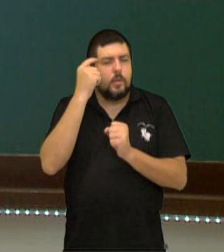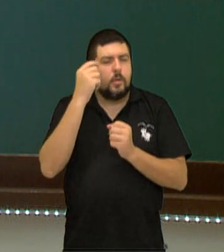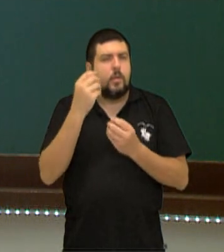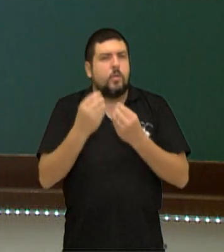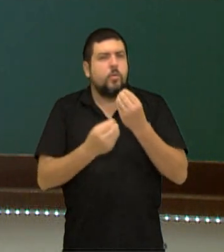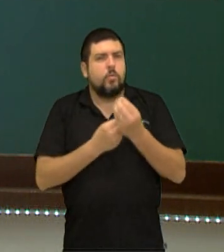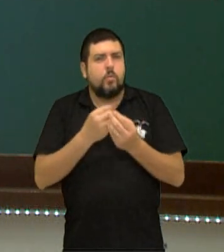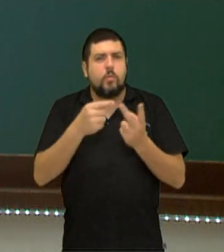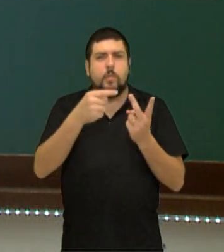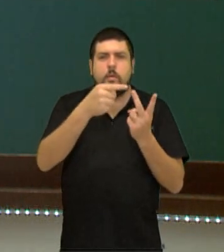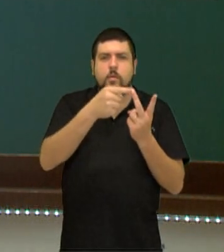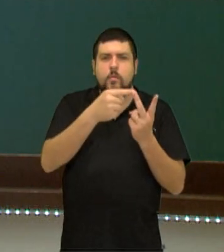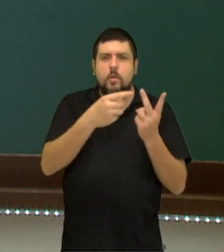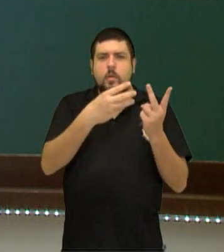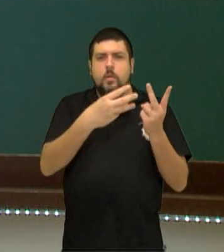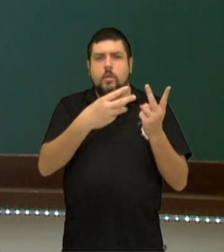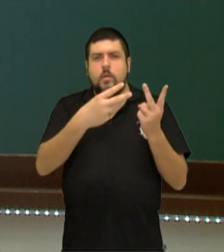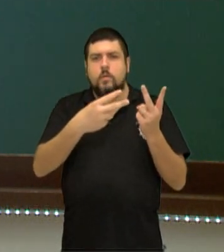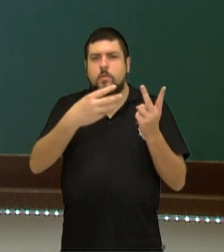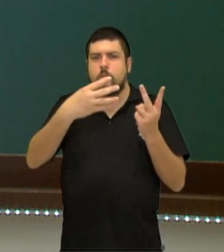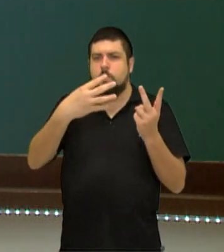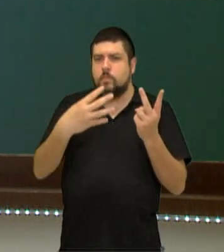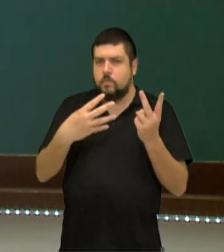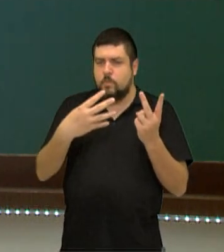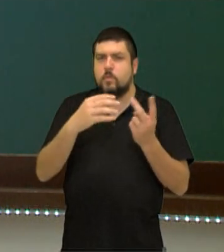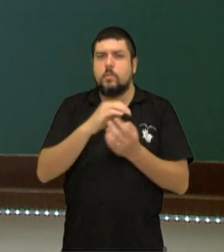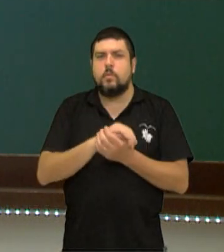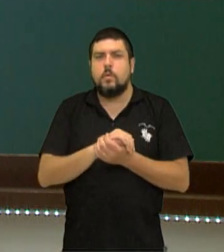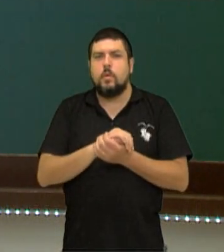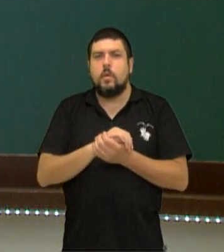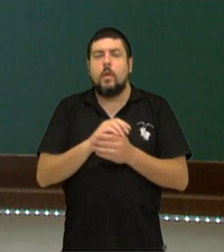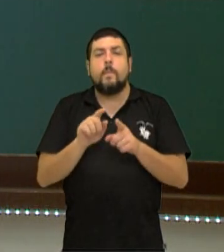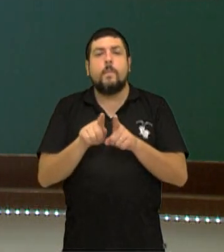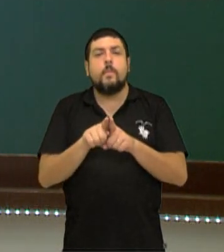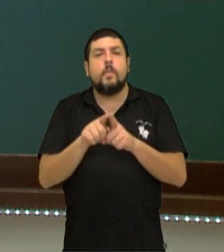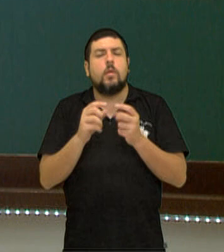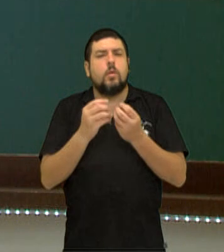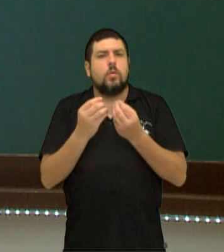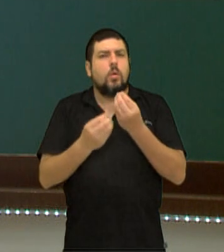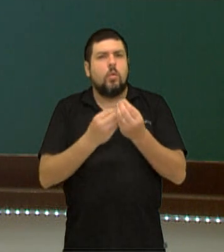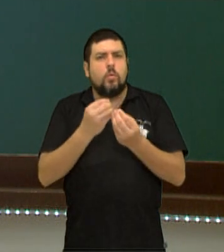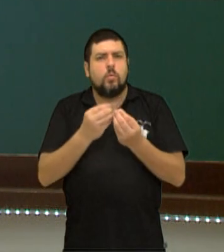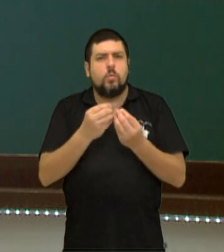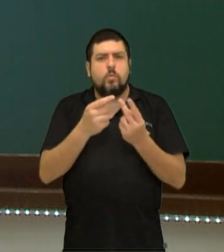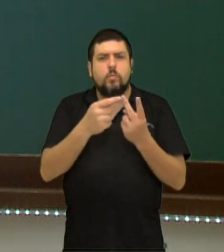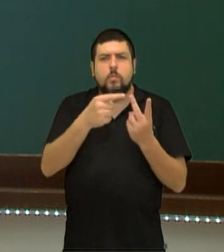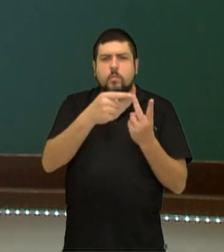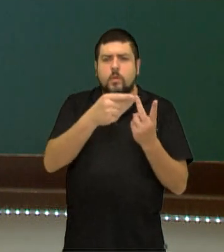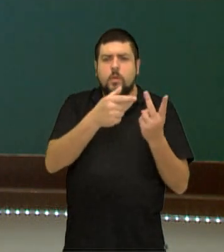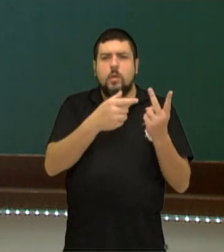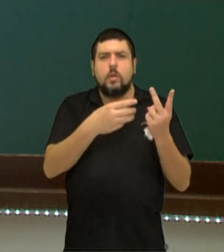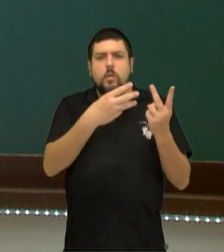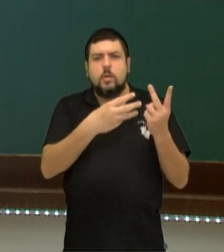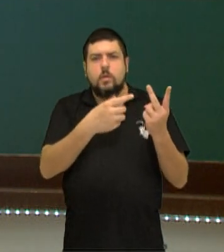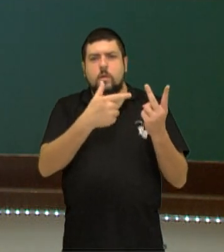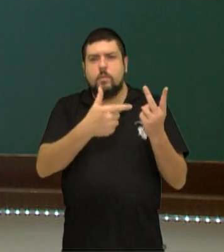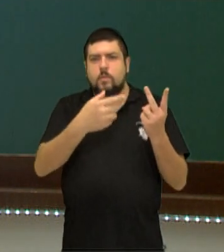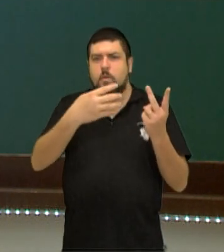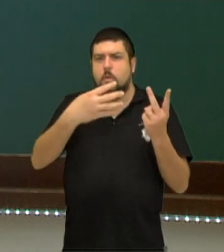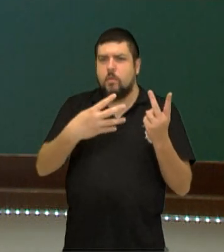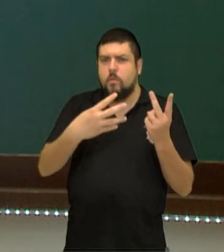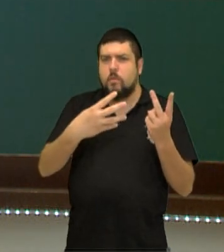é a raiz quadrada de 324 e qual é a relação desse valor com a área